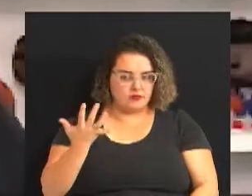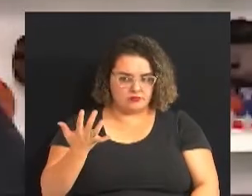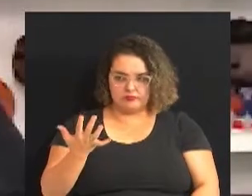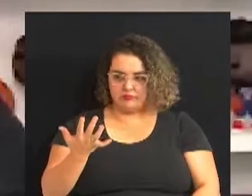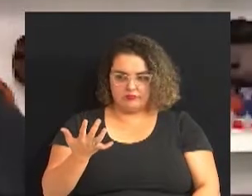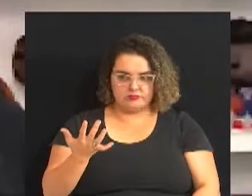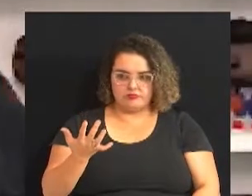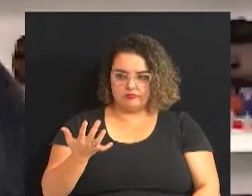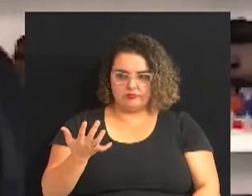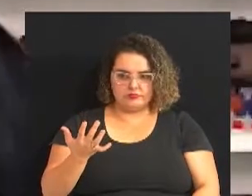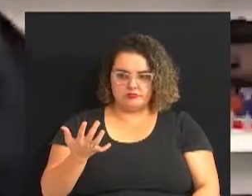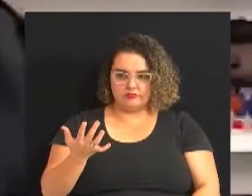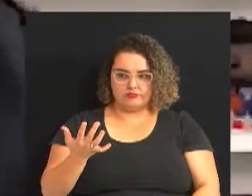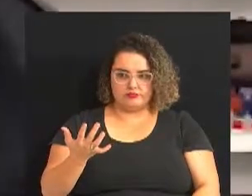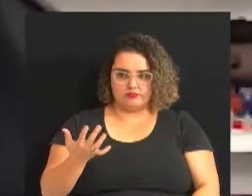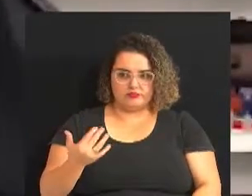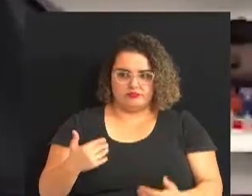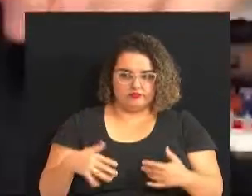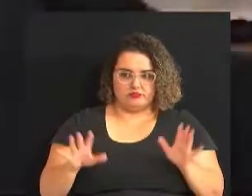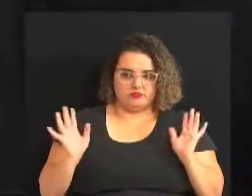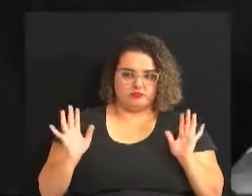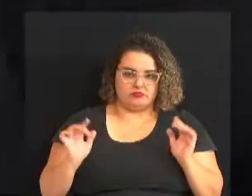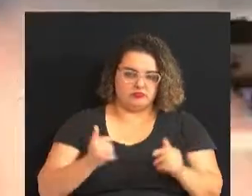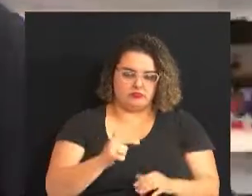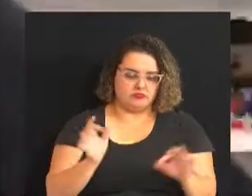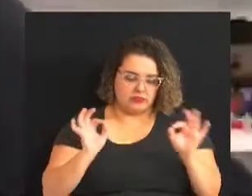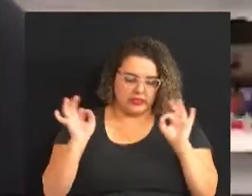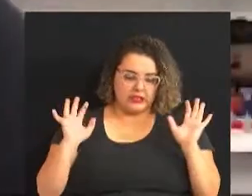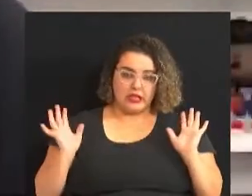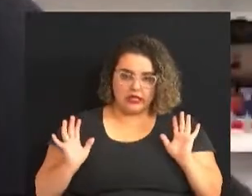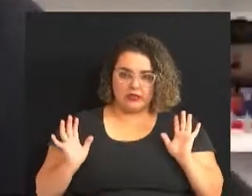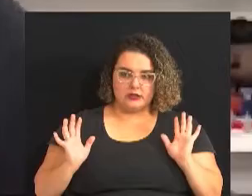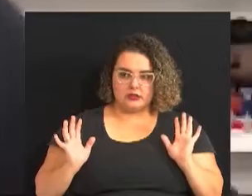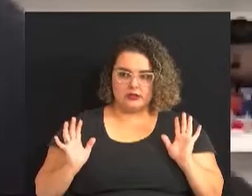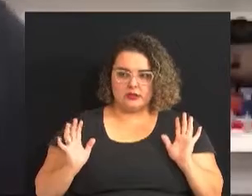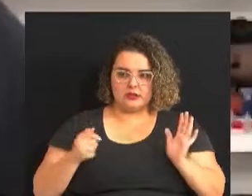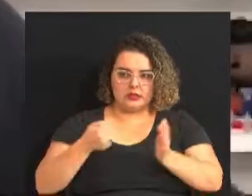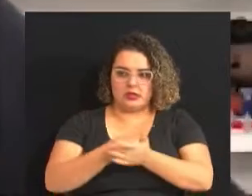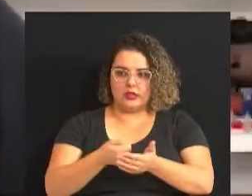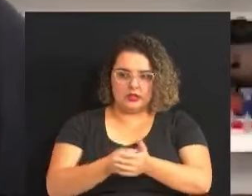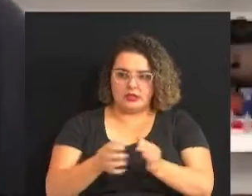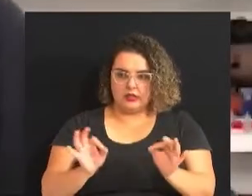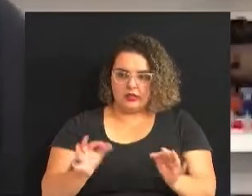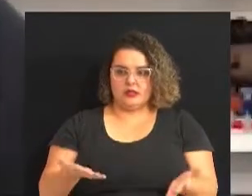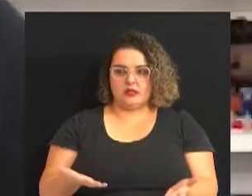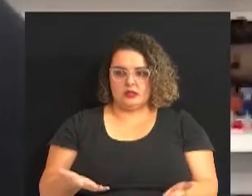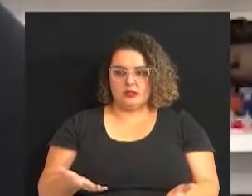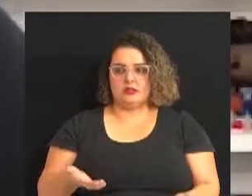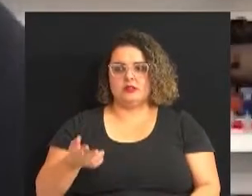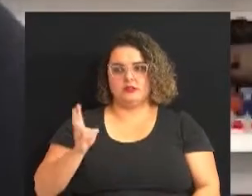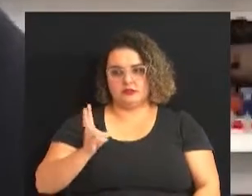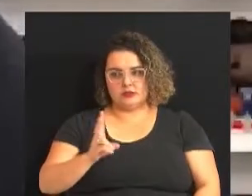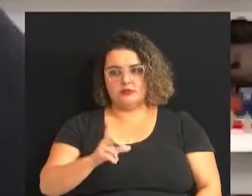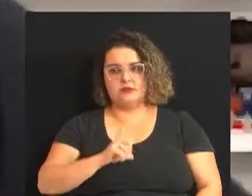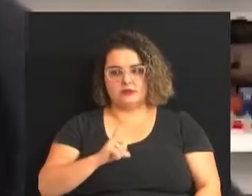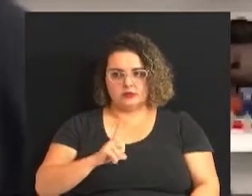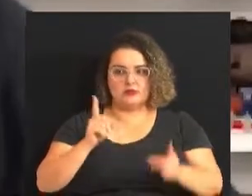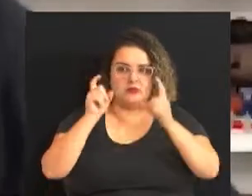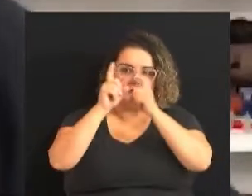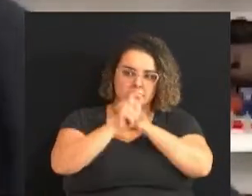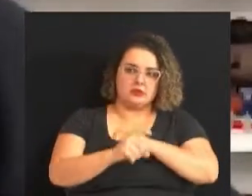à disposição, né? Você está sem nada na mão, você não tem nada garantido. Também sempre existiu essa dificuldade